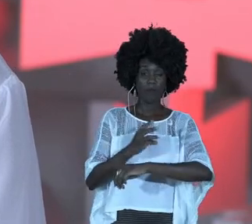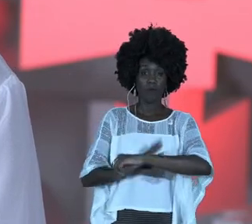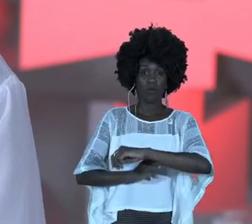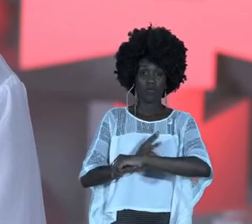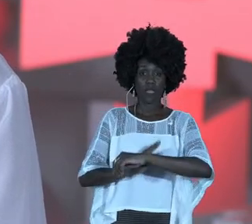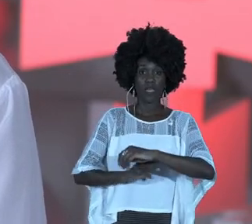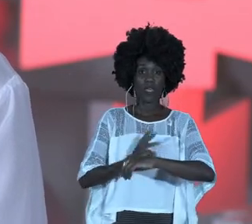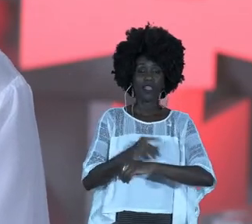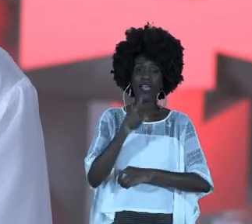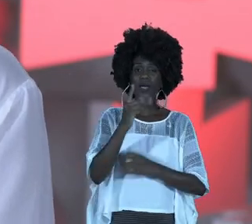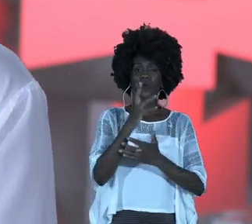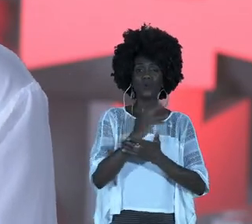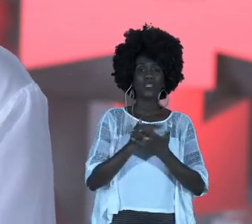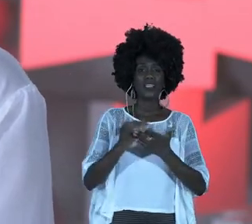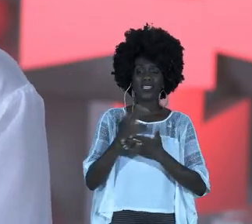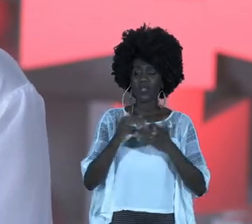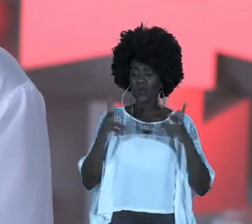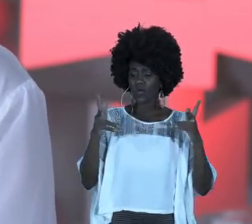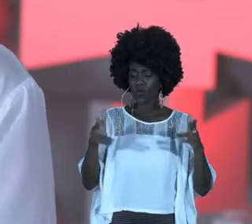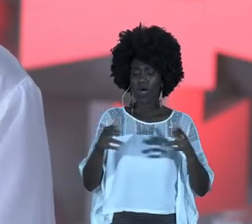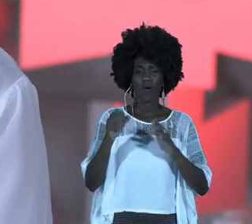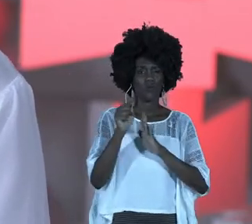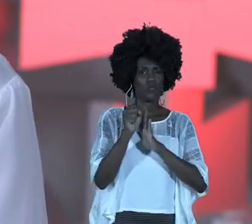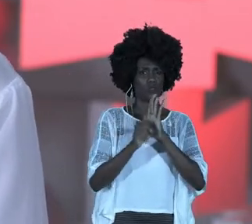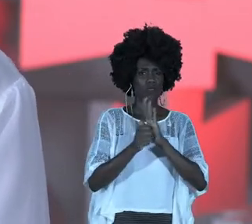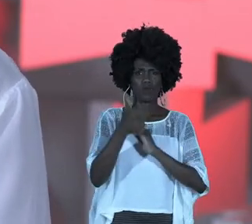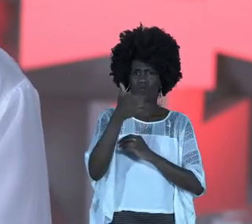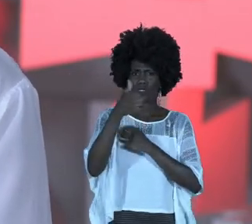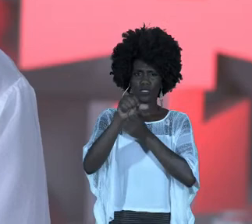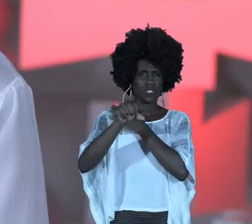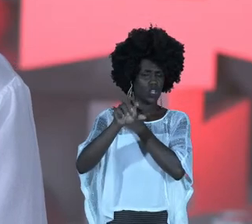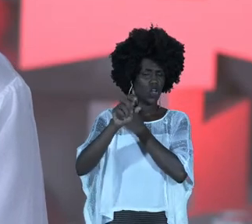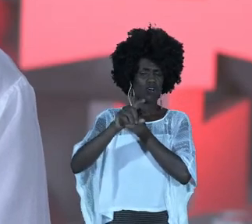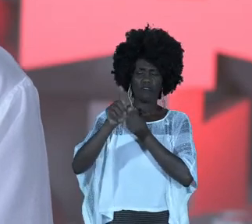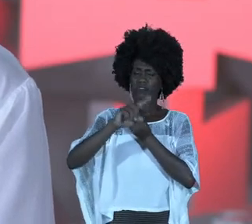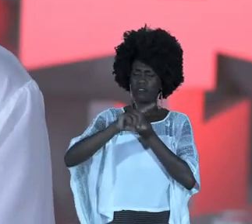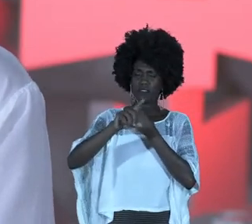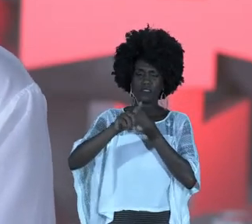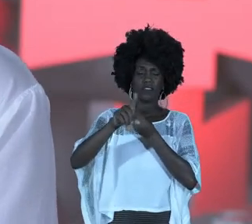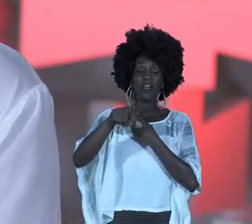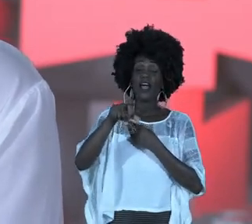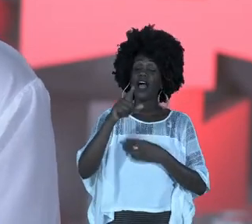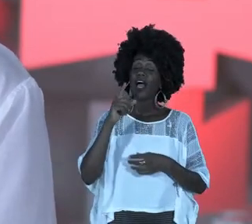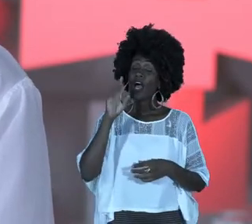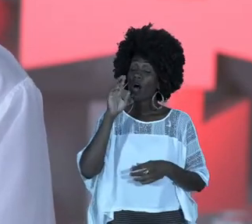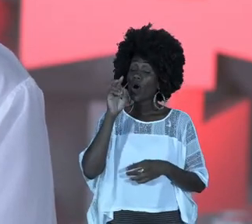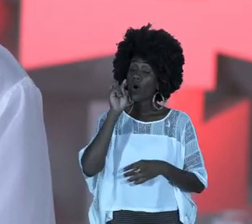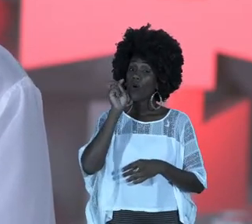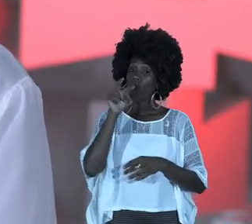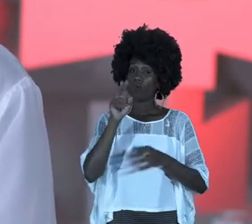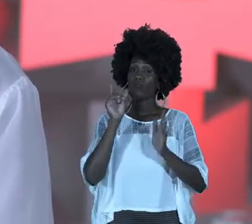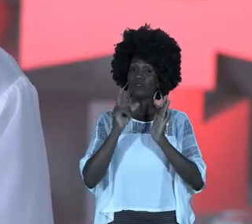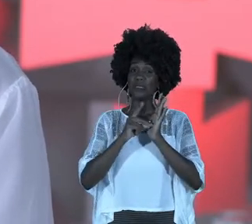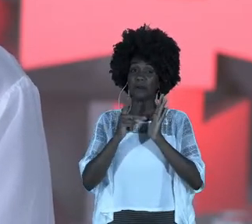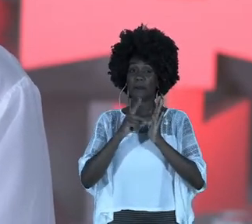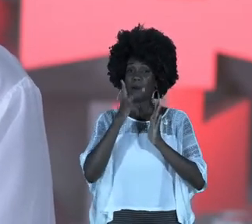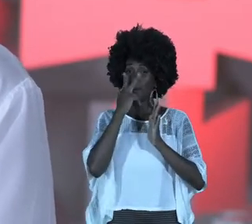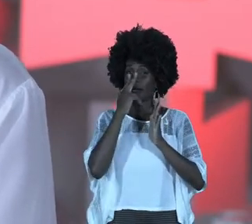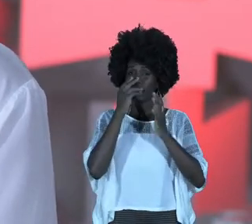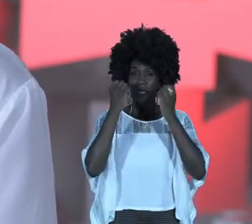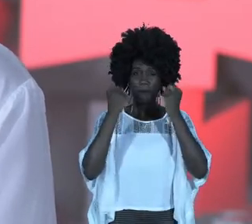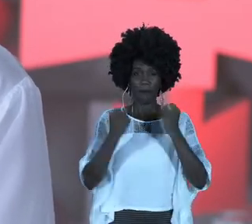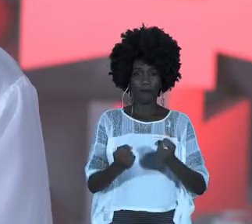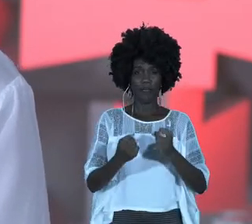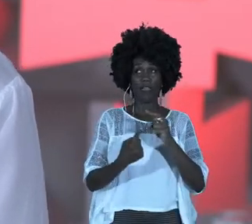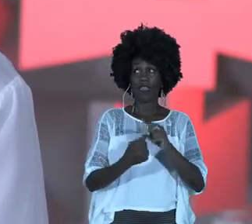mesmo desenho em perspectiva que a gente viu no século XIX, nas paisagens, de forma bem